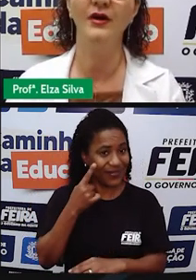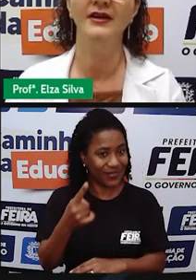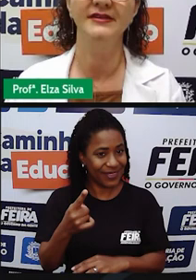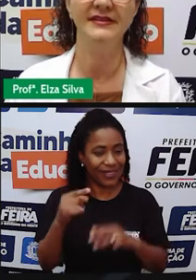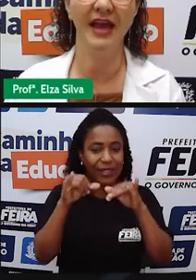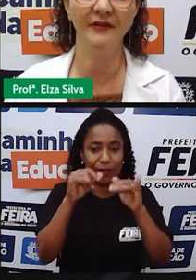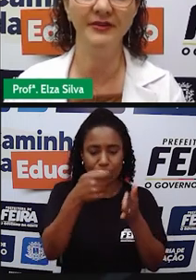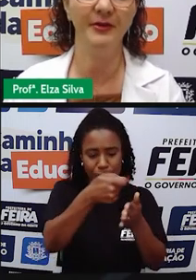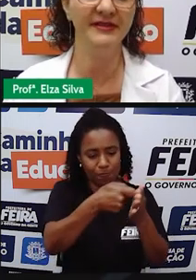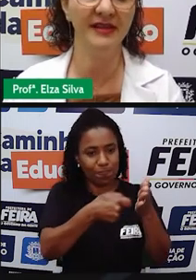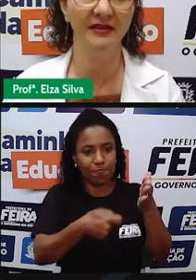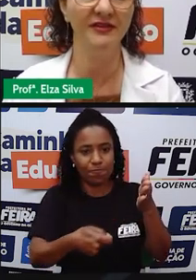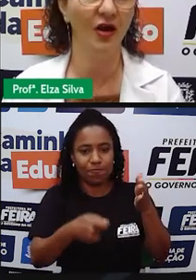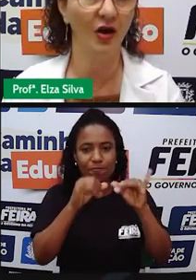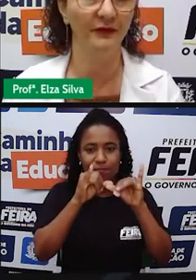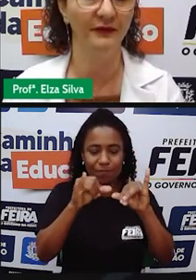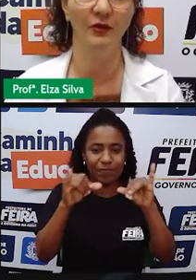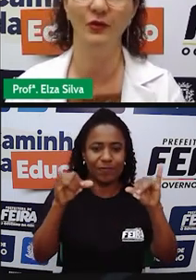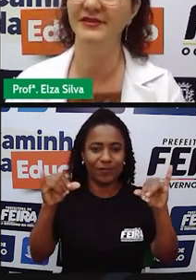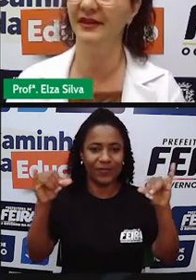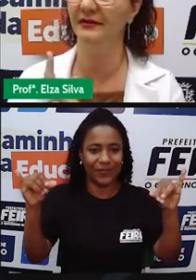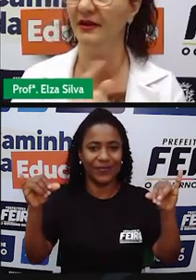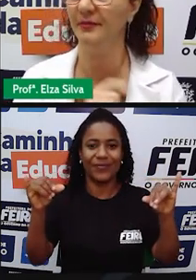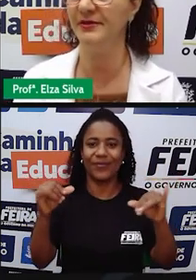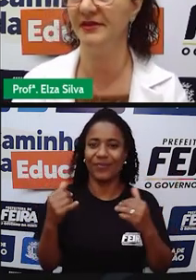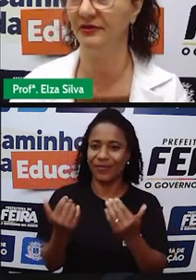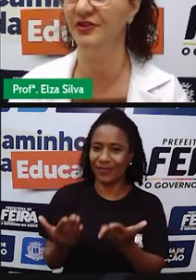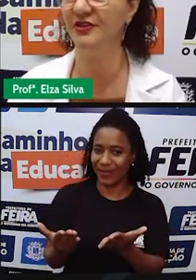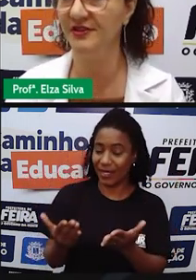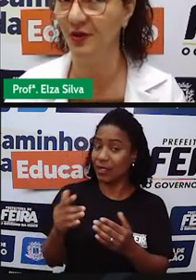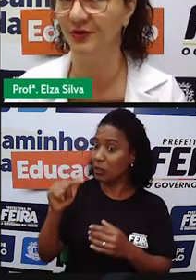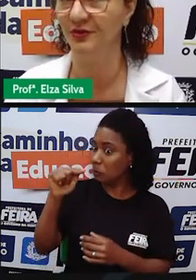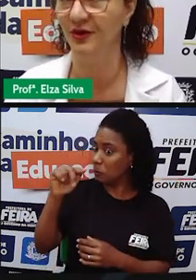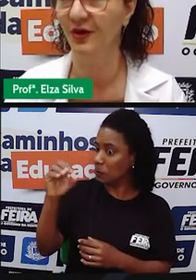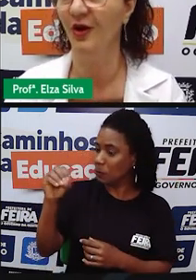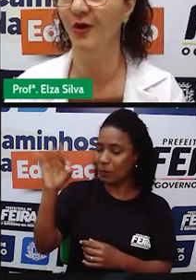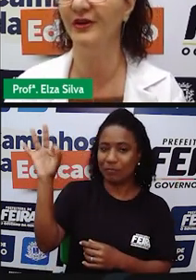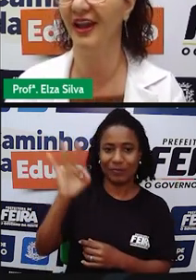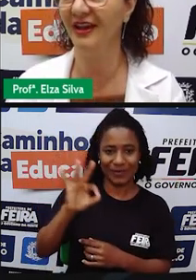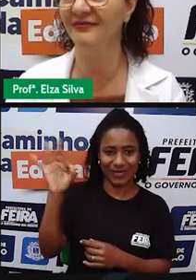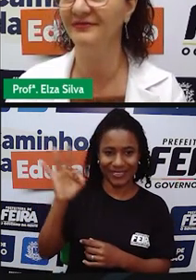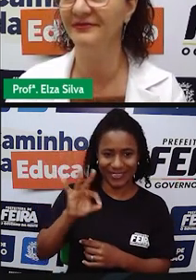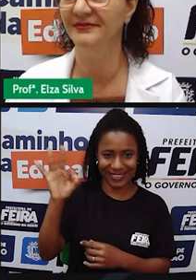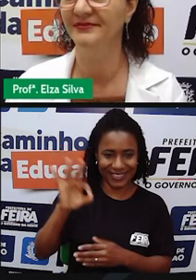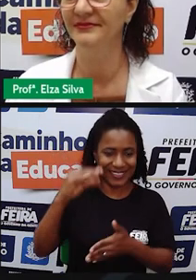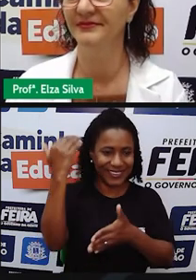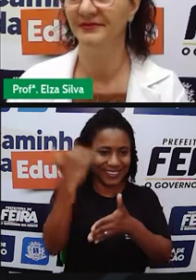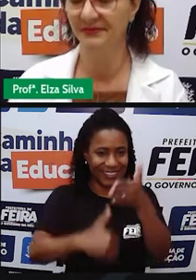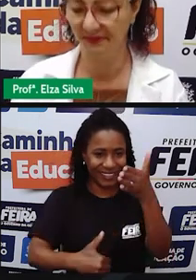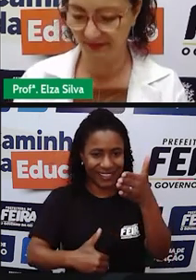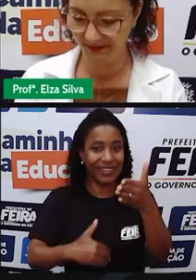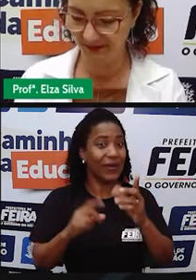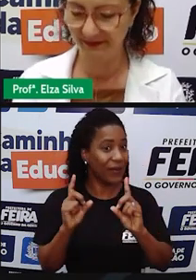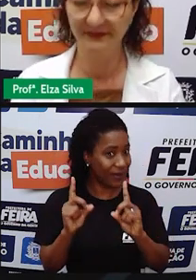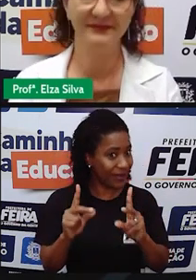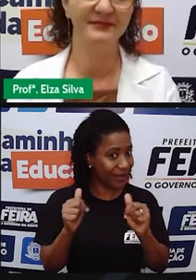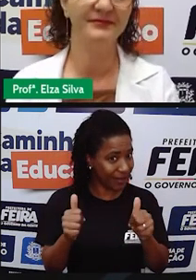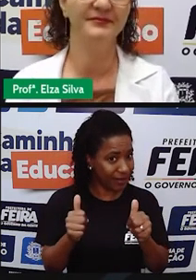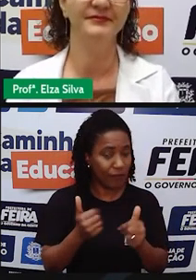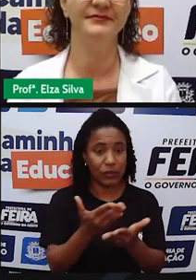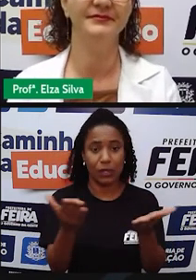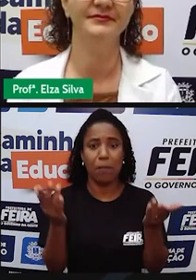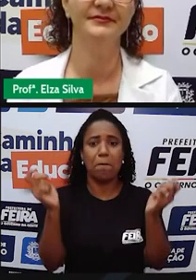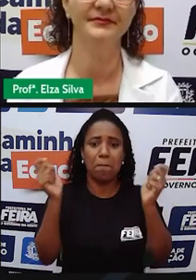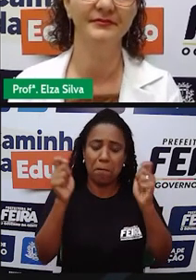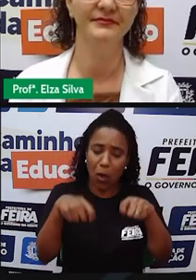com 70% off, com 70% de desconto, ok? E aí vocês podem utilizar